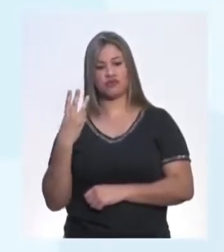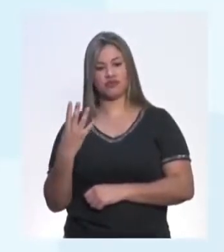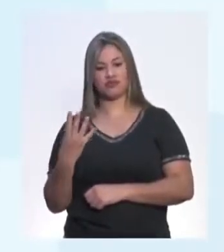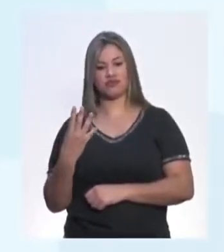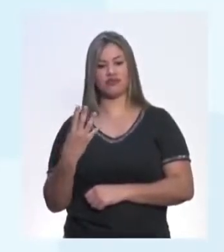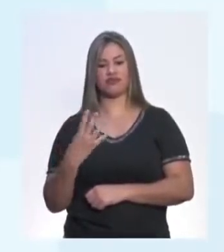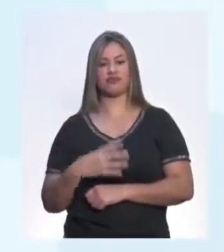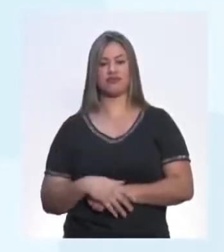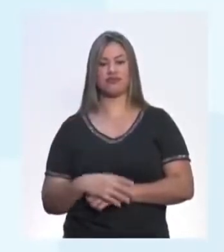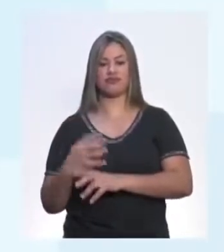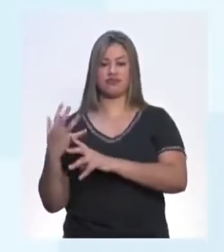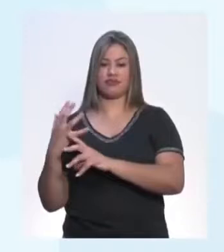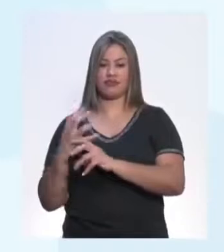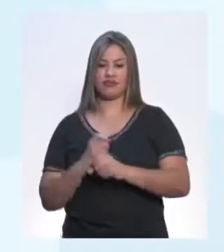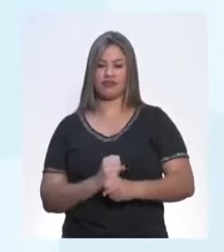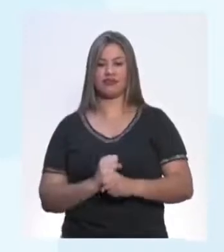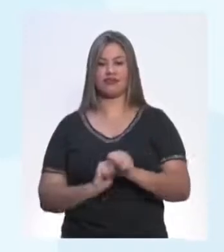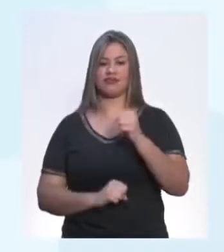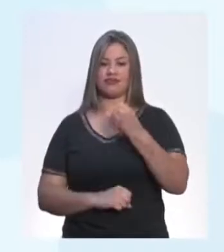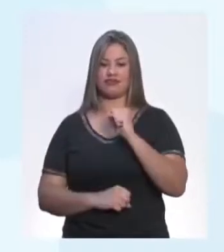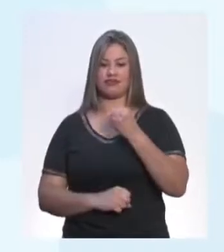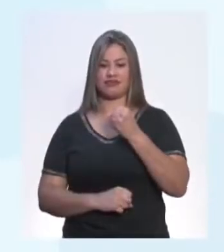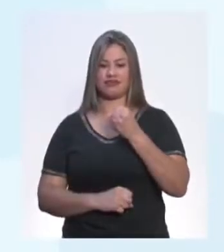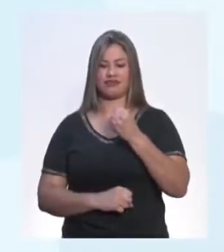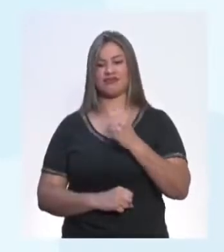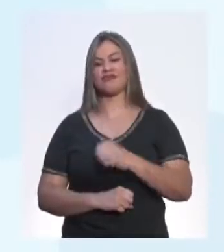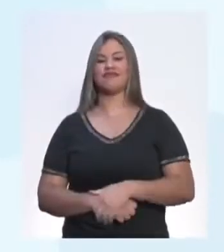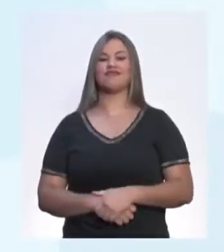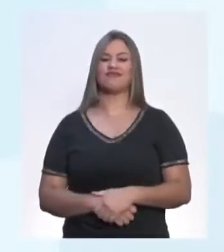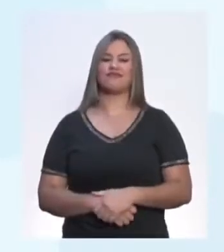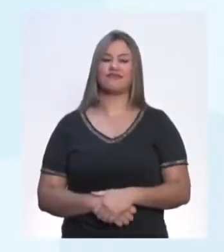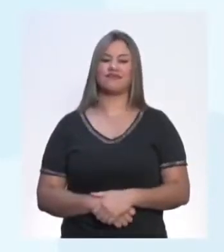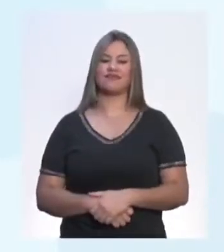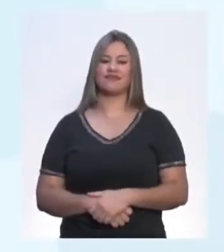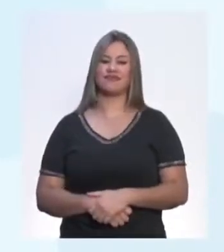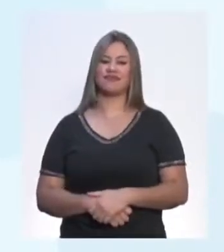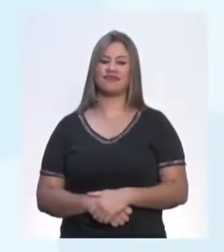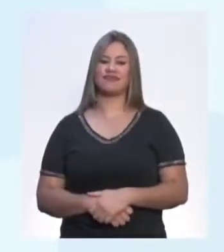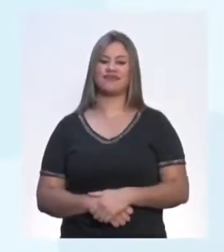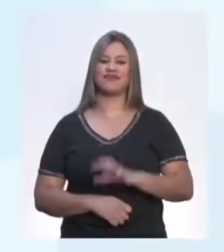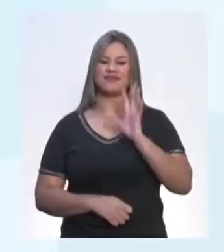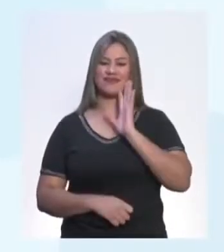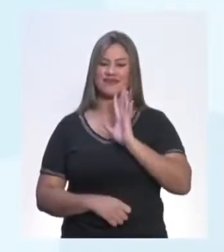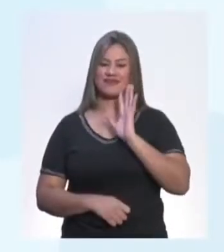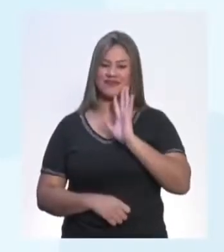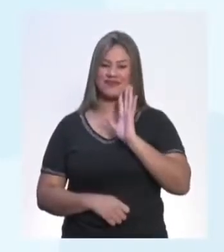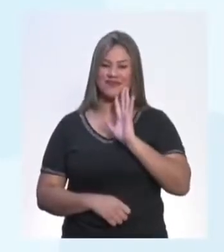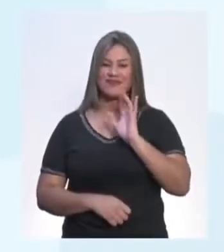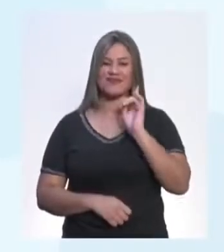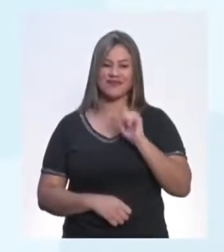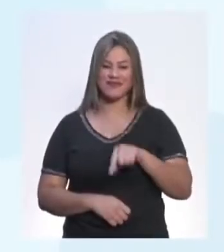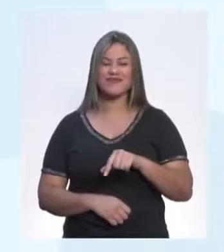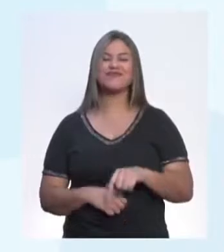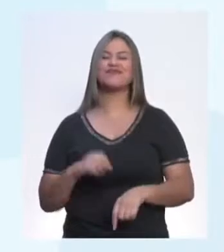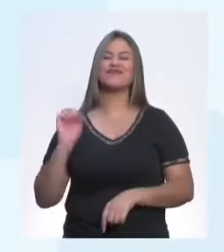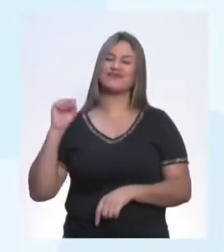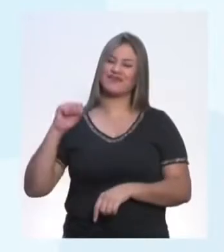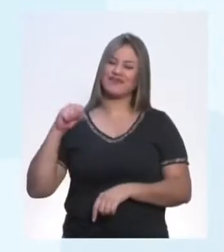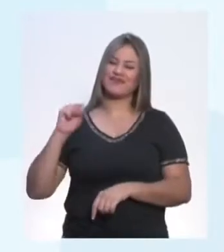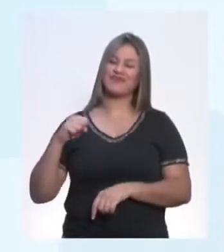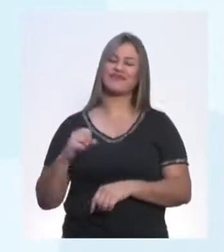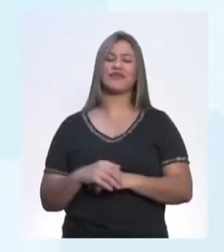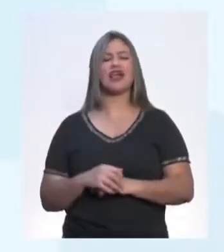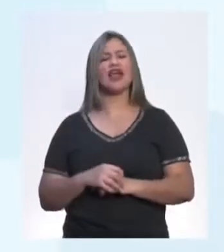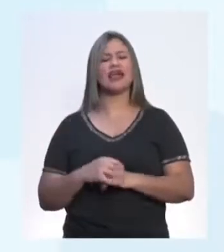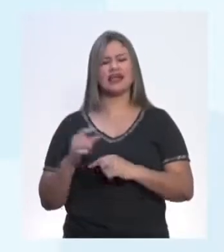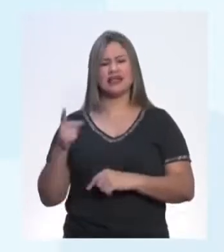3, 4. Então, eu consegui fazer aí, no caso, 8, Ale. Legal, né? Nossa, é muito legal isso. E são coisas que a gente